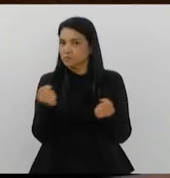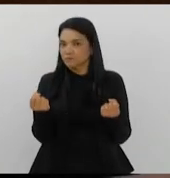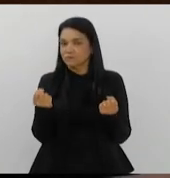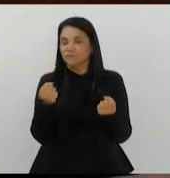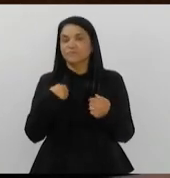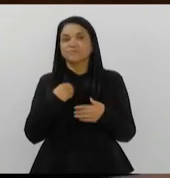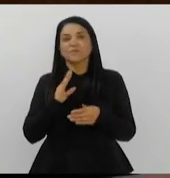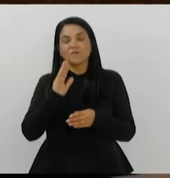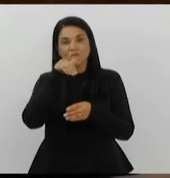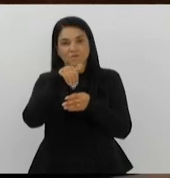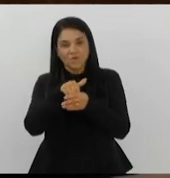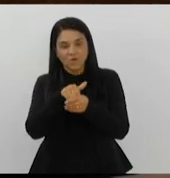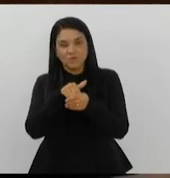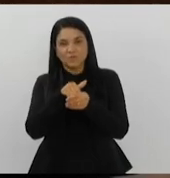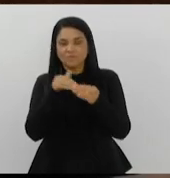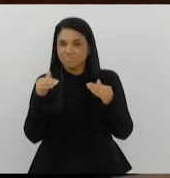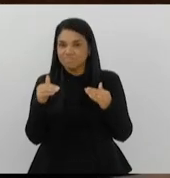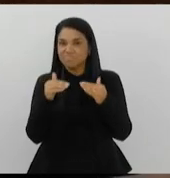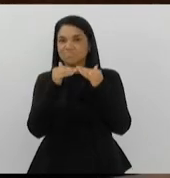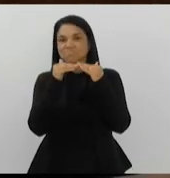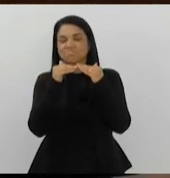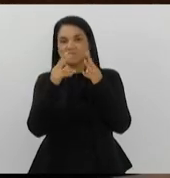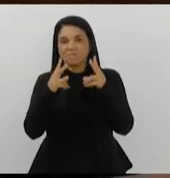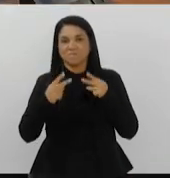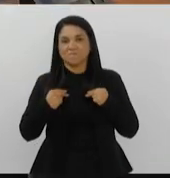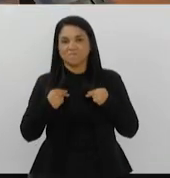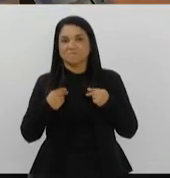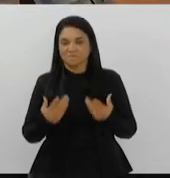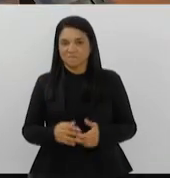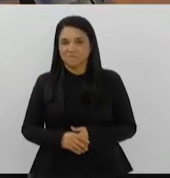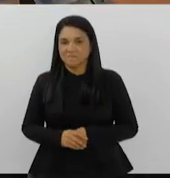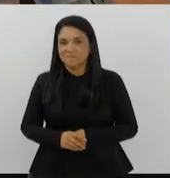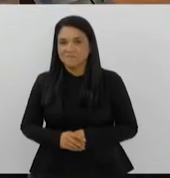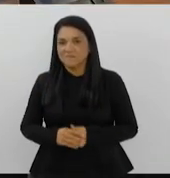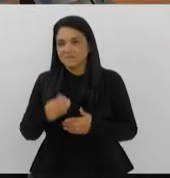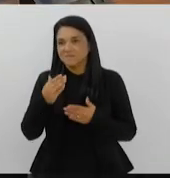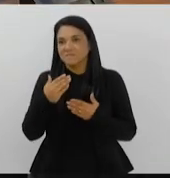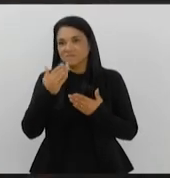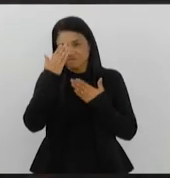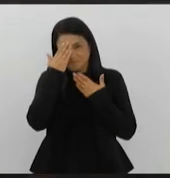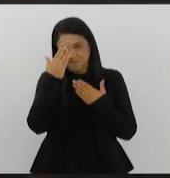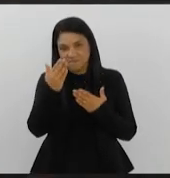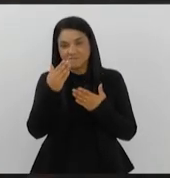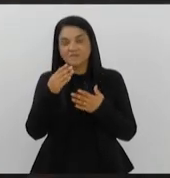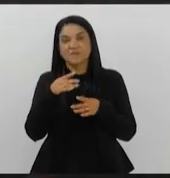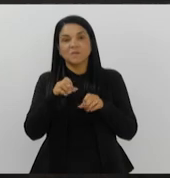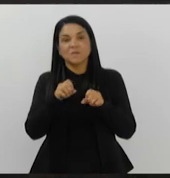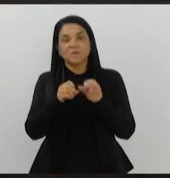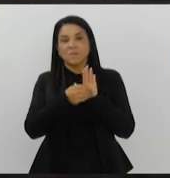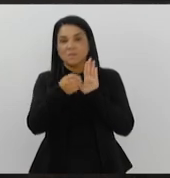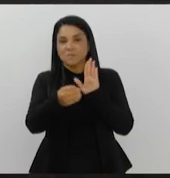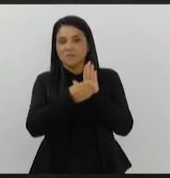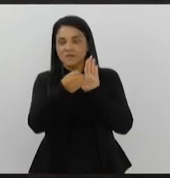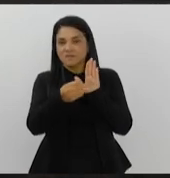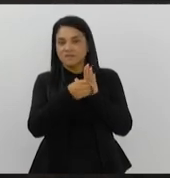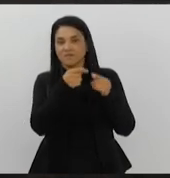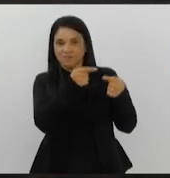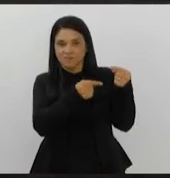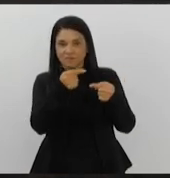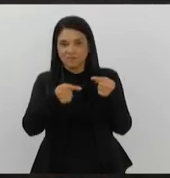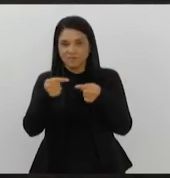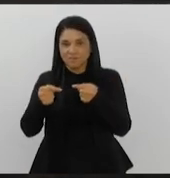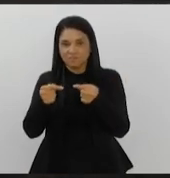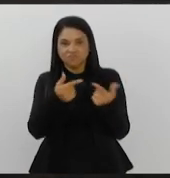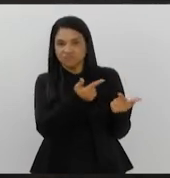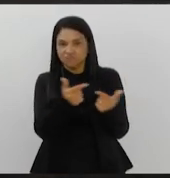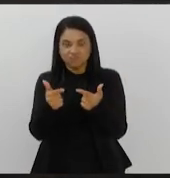no mérito, senhor presidente, é favorável. Muito obrigado. Com o parecer emitido, em discussão, não